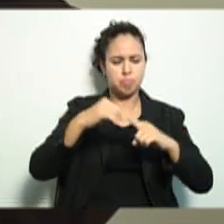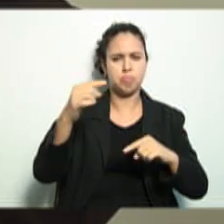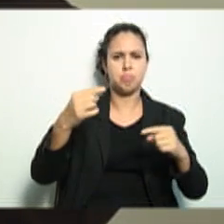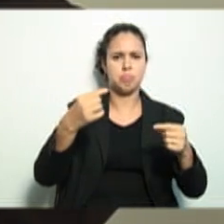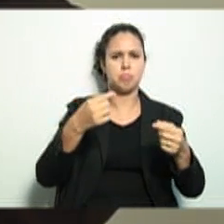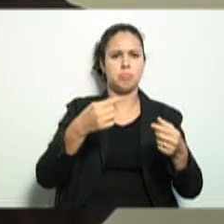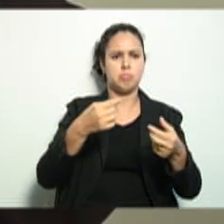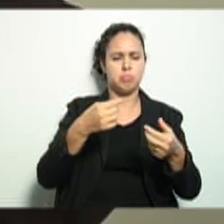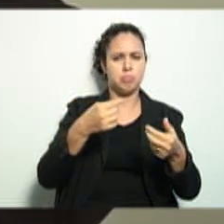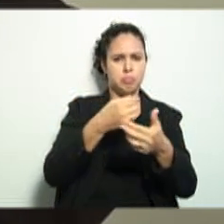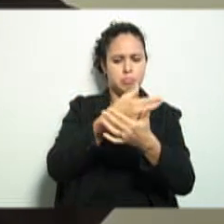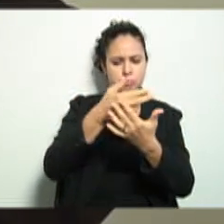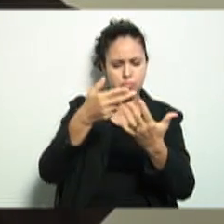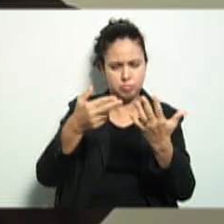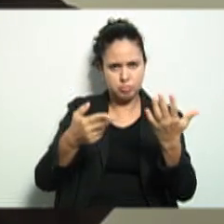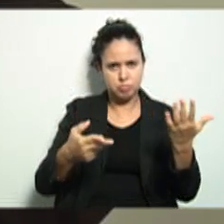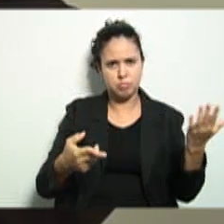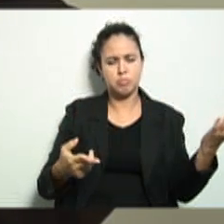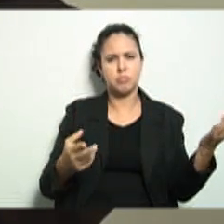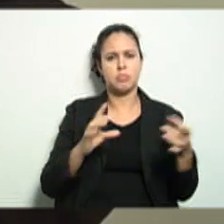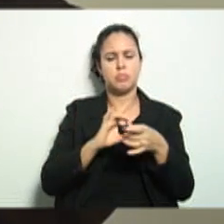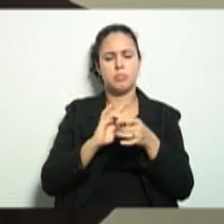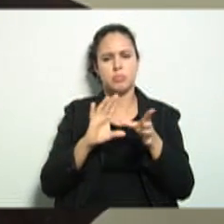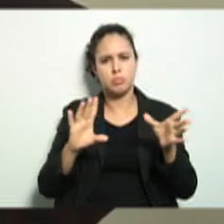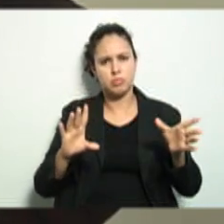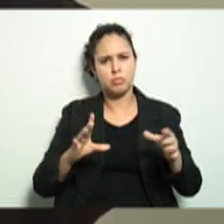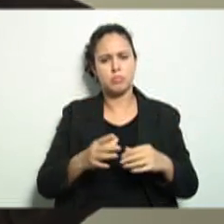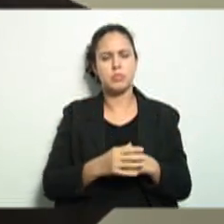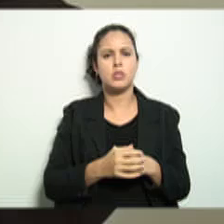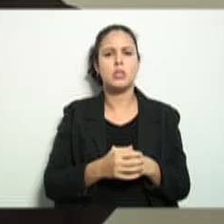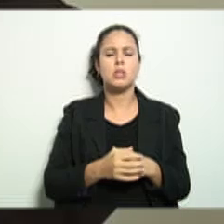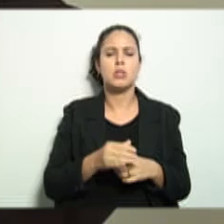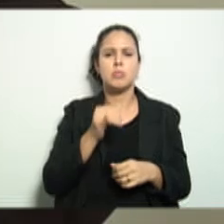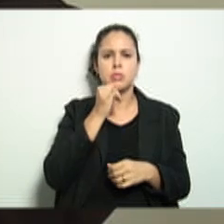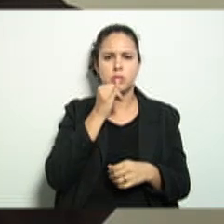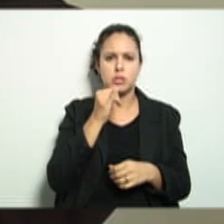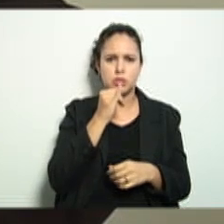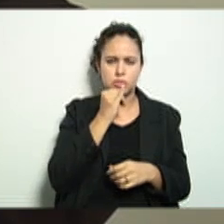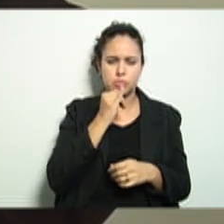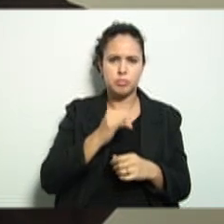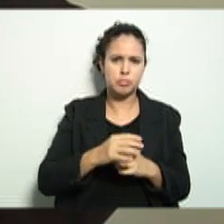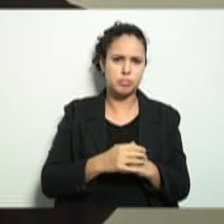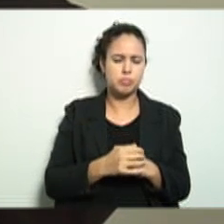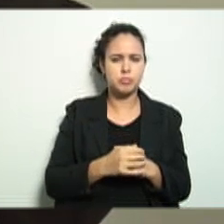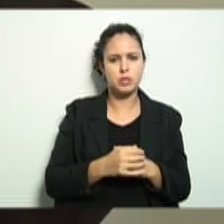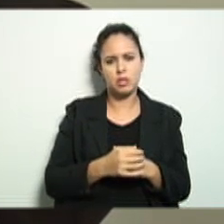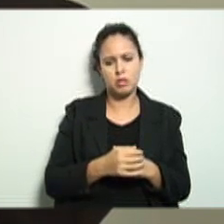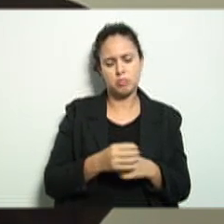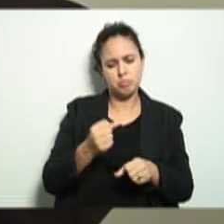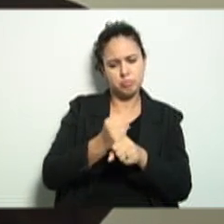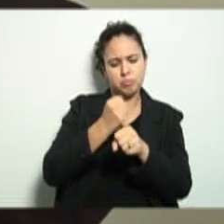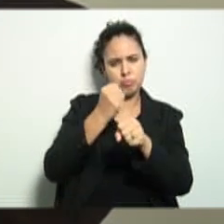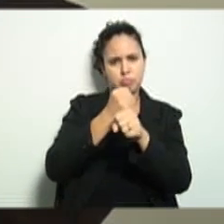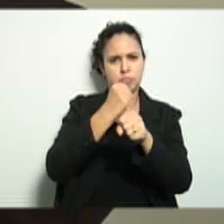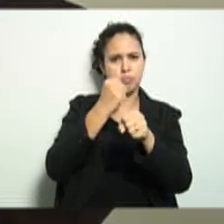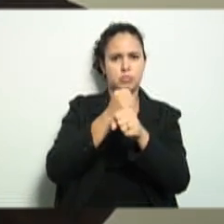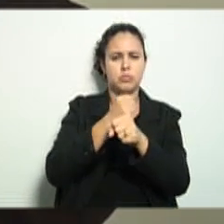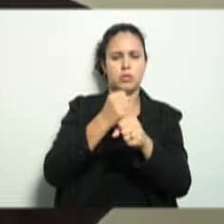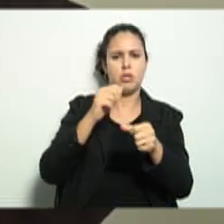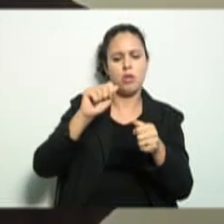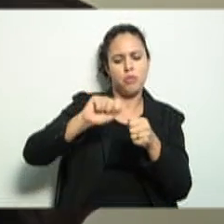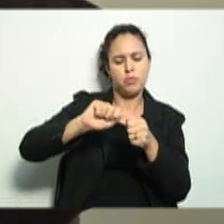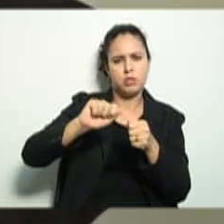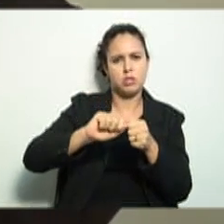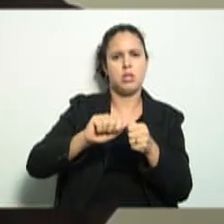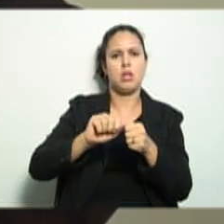cada vez mais com valor agregado. Por exemplo, na produção de leite, não produzir apenas leite